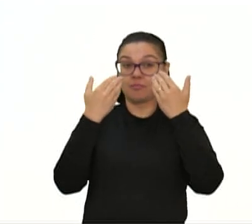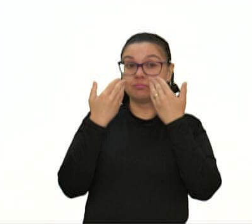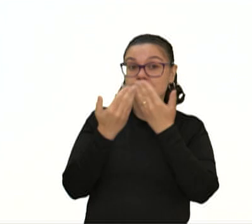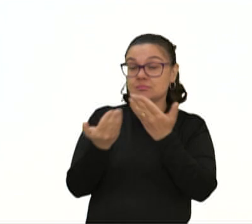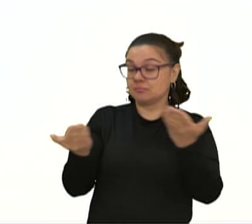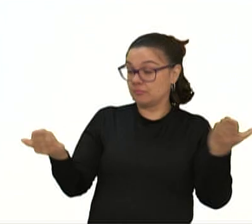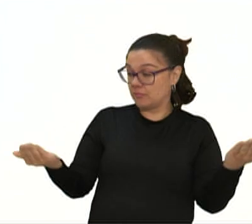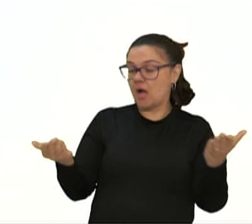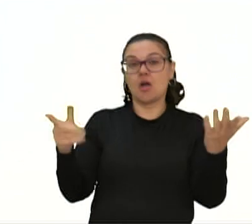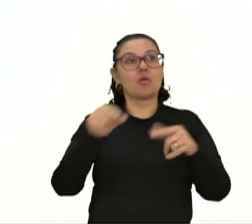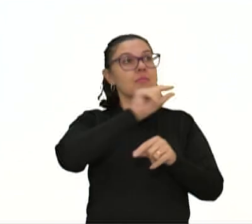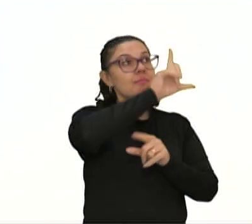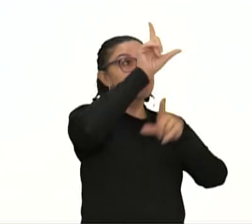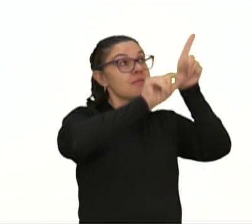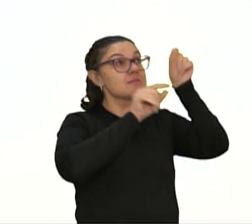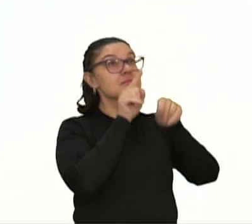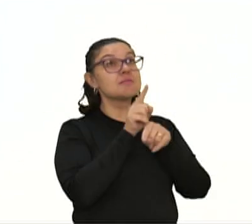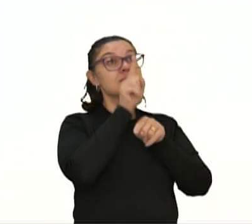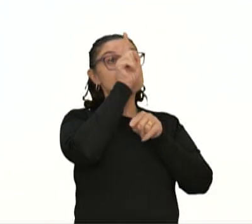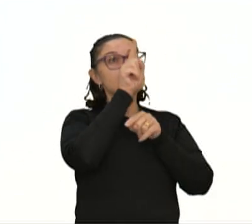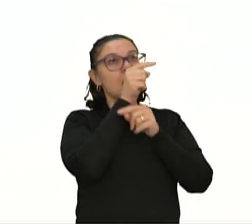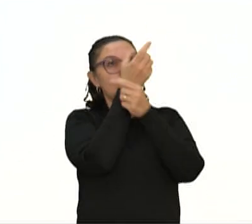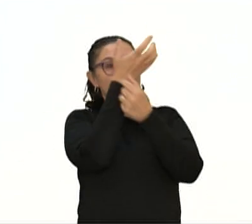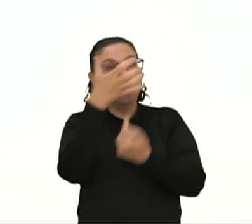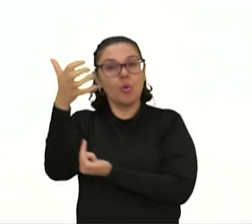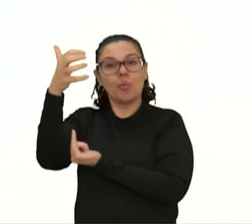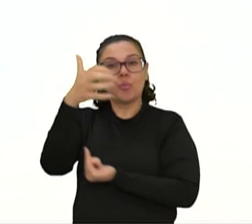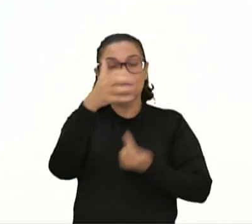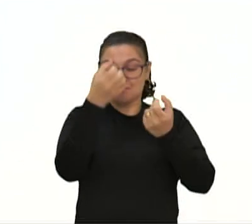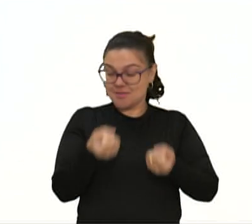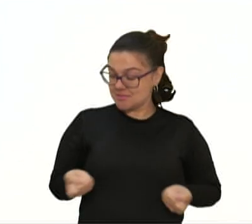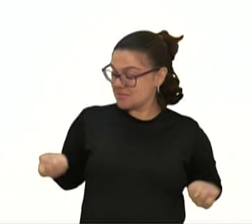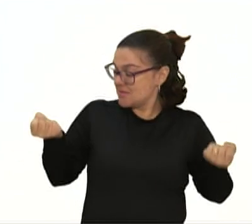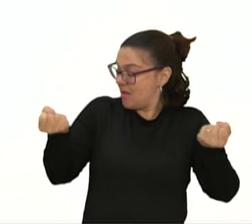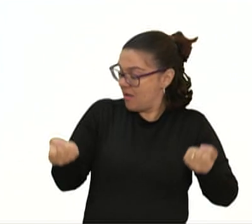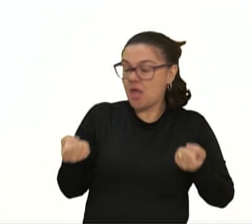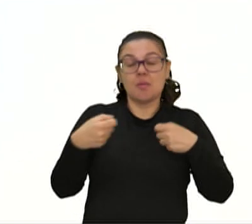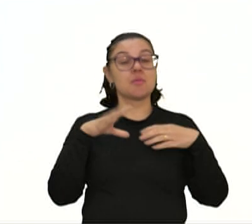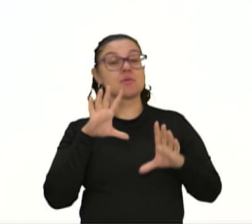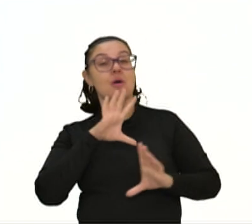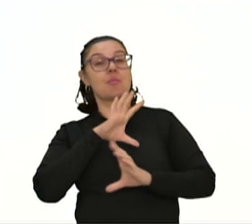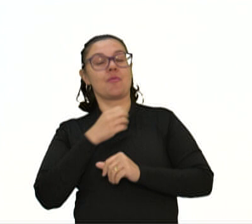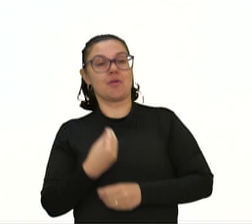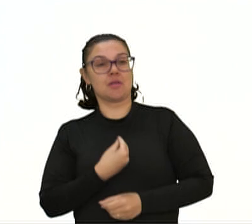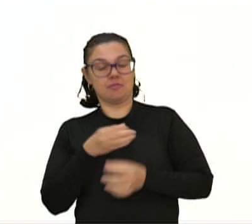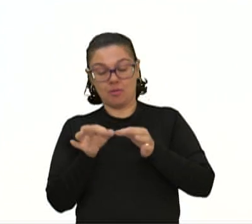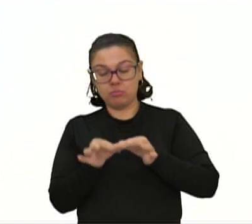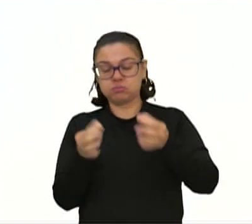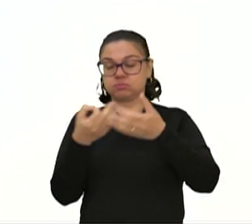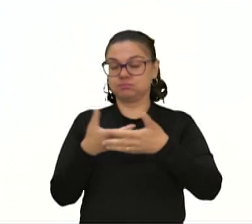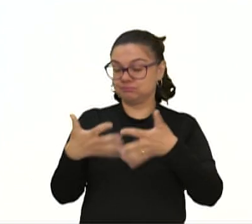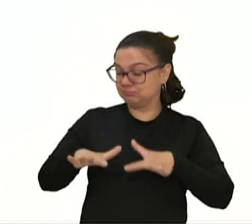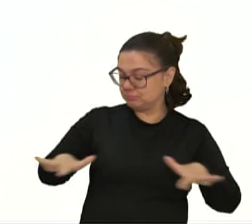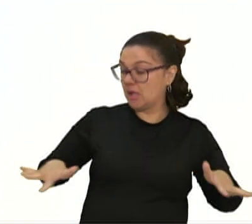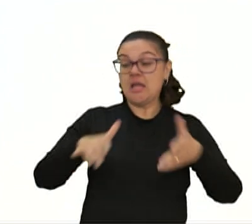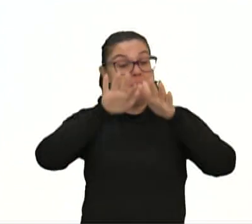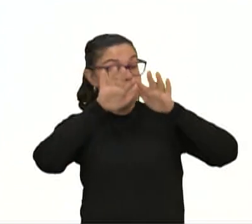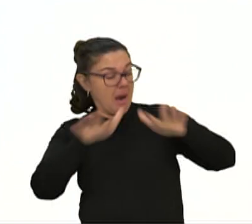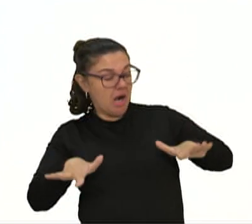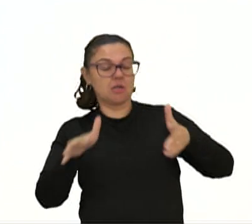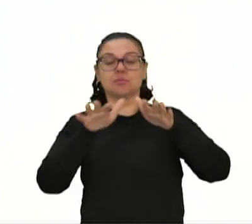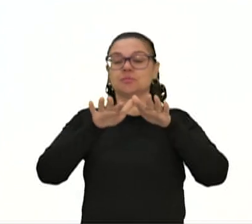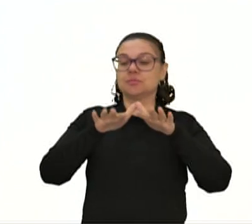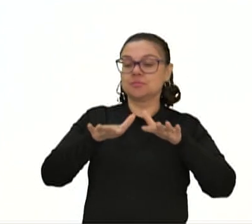vemos agora a estrela polar, muitas velas, muitos remos, curta vida, longo mar. Por água brava ou